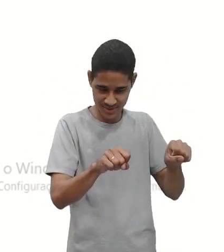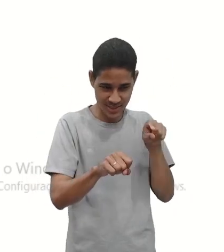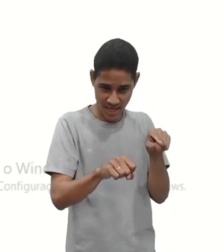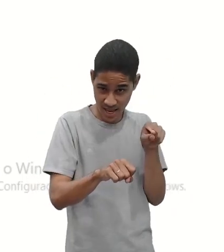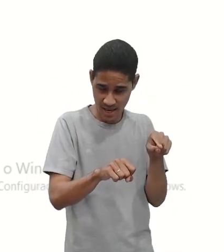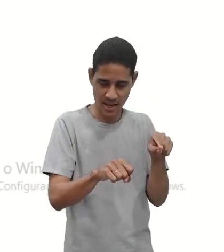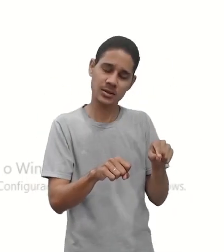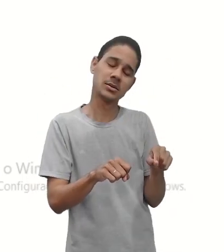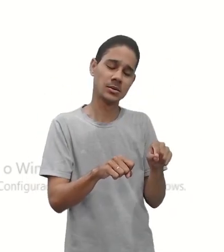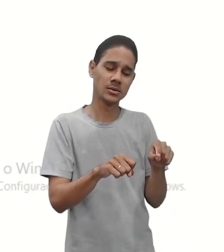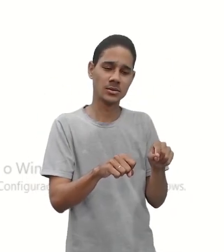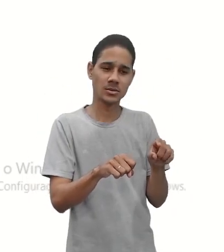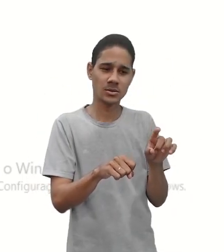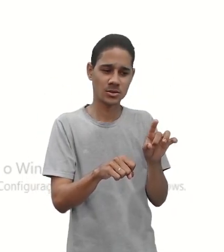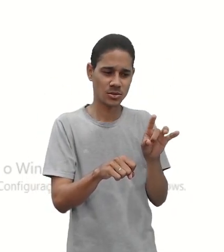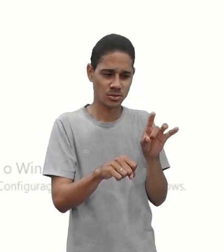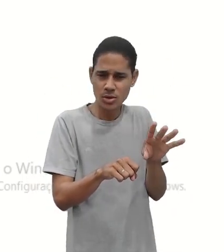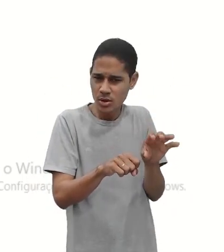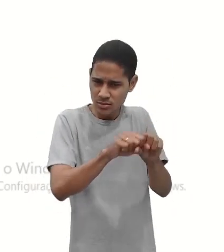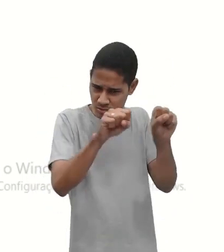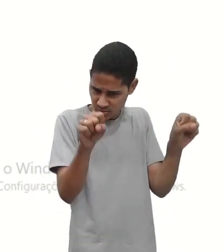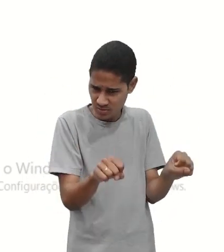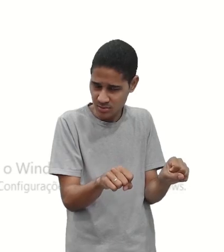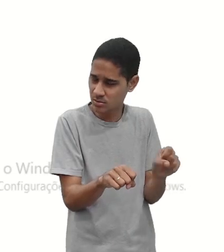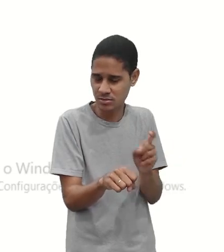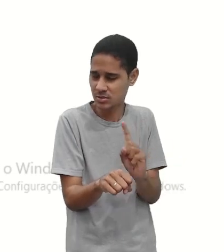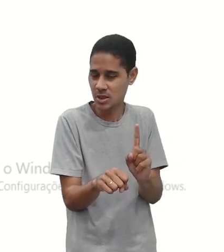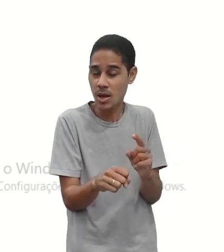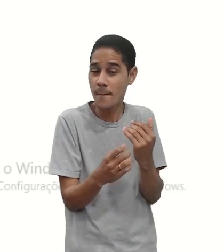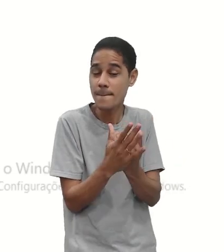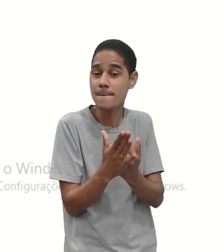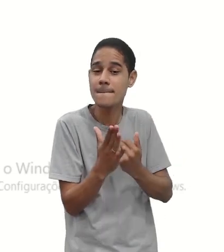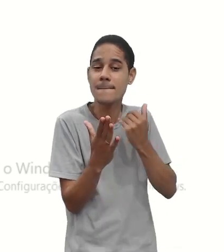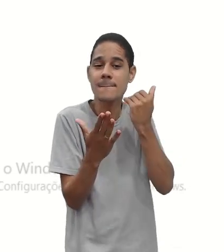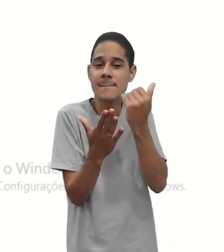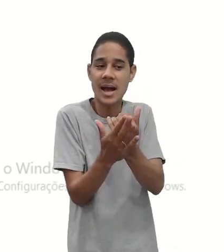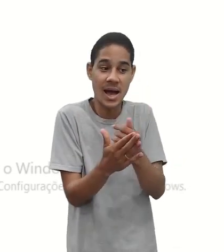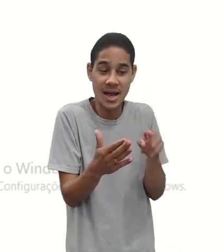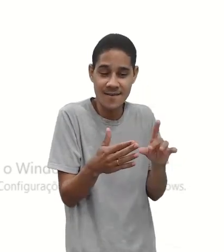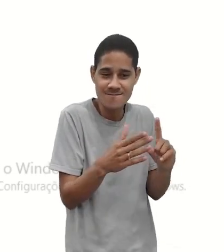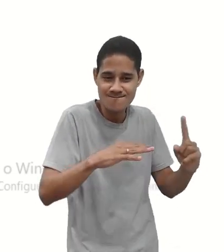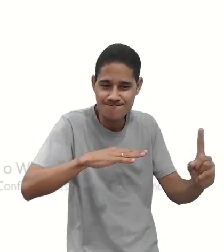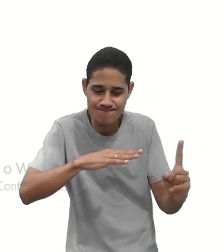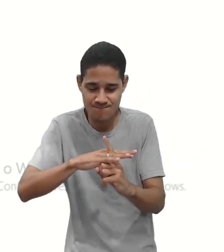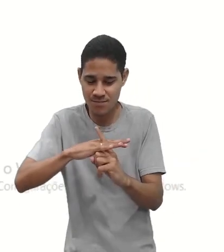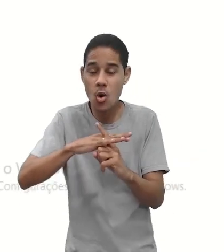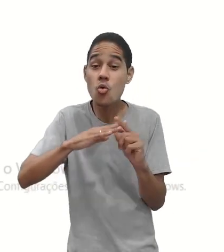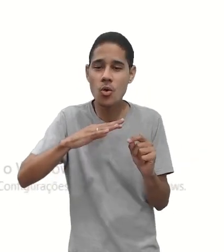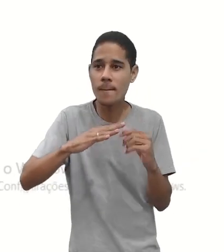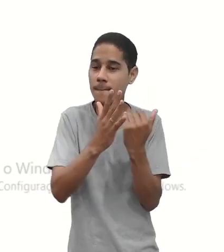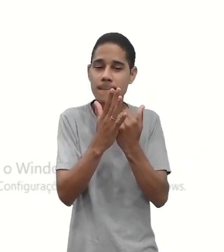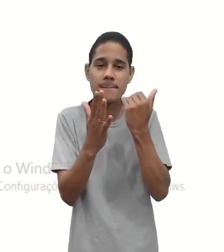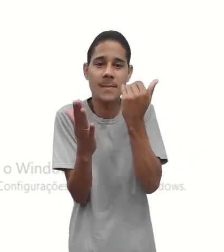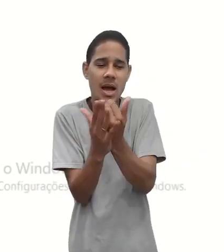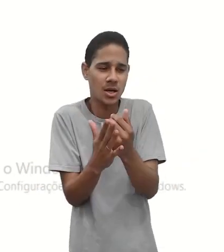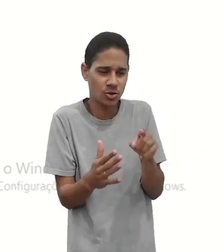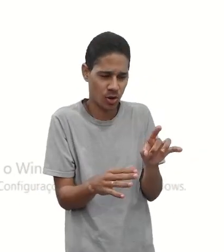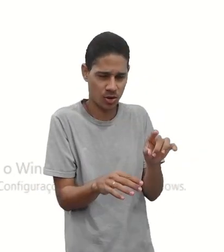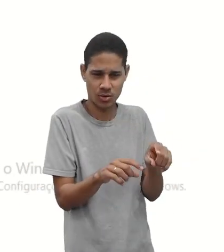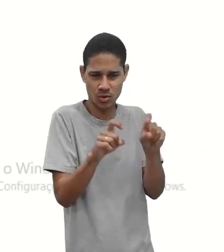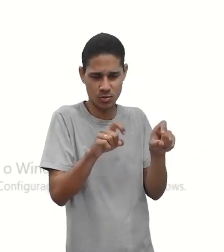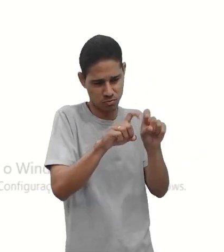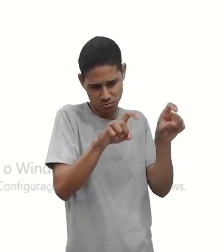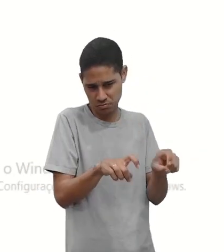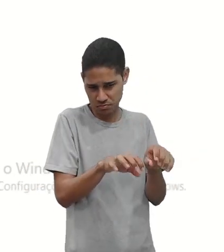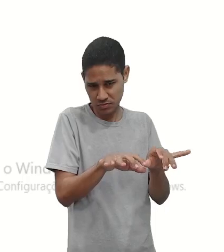um sistema, porque o sistema ele integra, ele traz mais do que um programa isolado. O programa ele pode ser